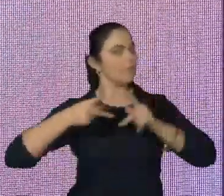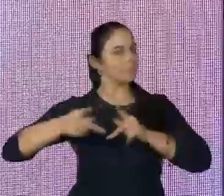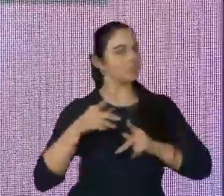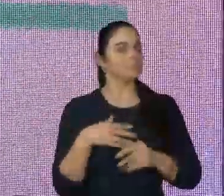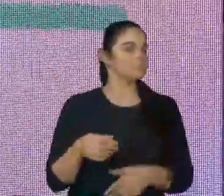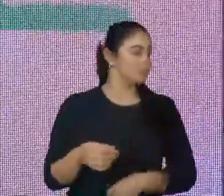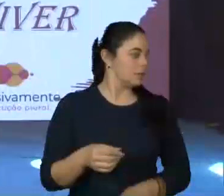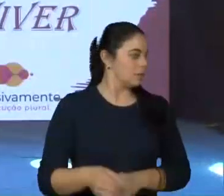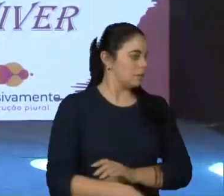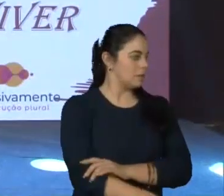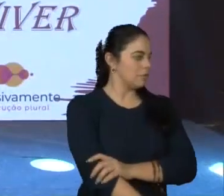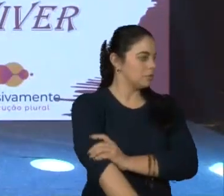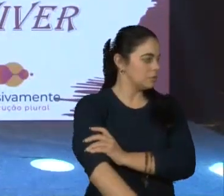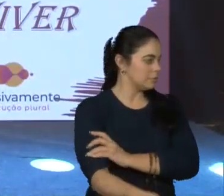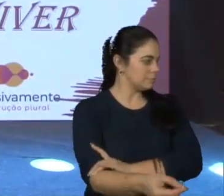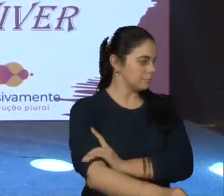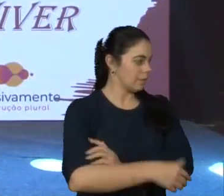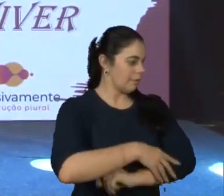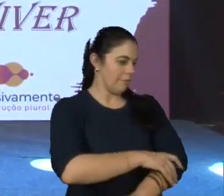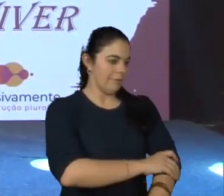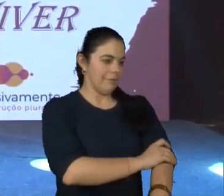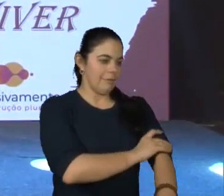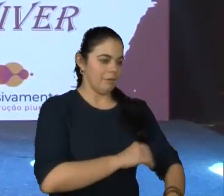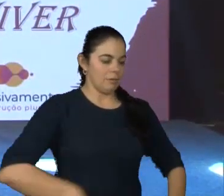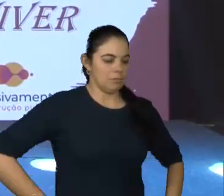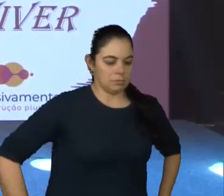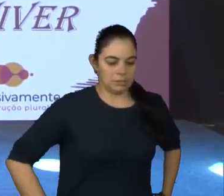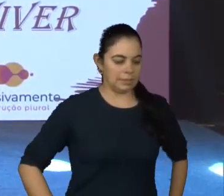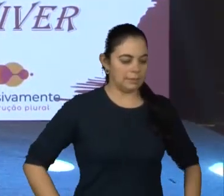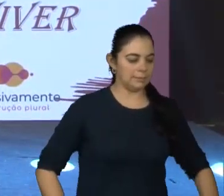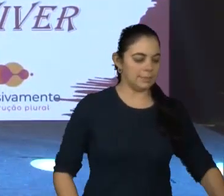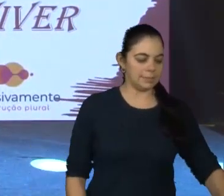lá? Opa, fui para trás?